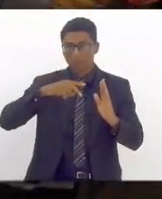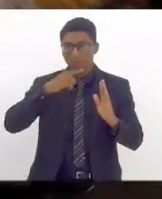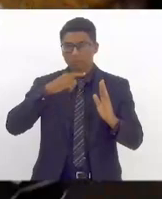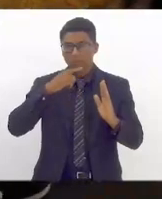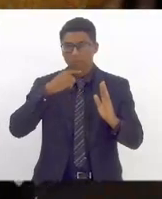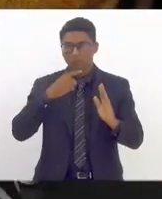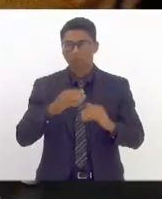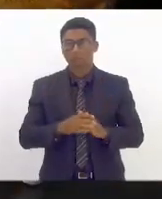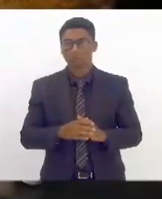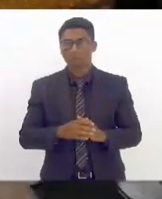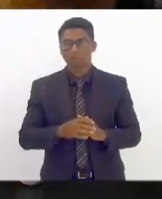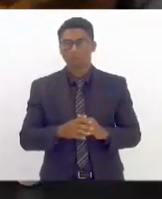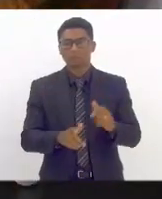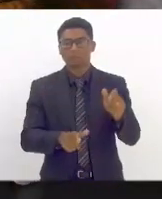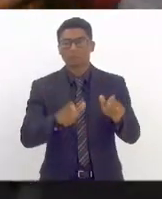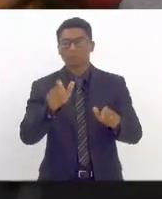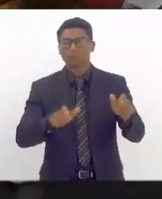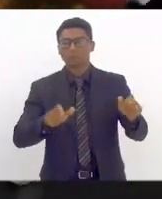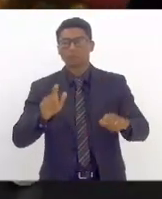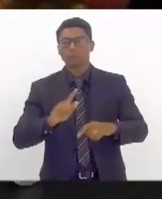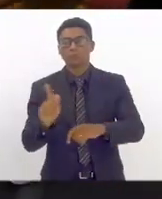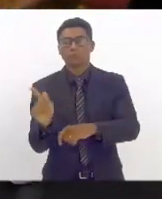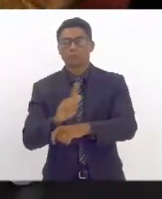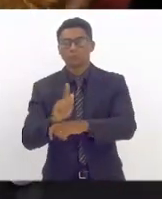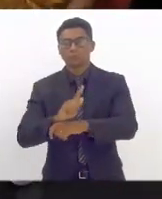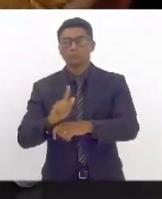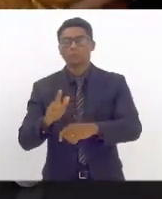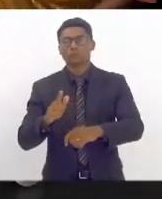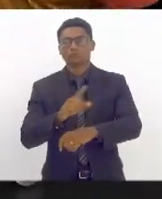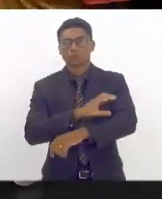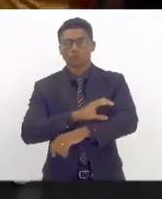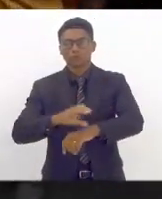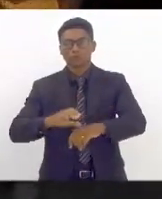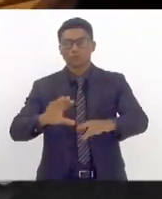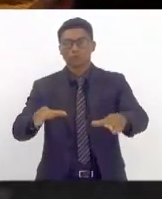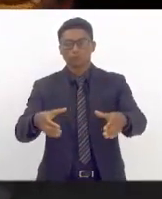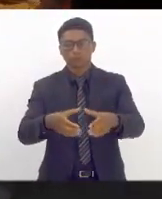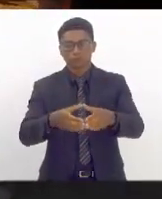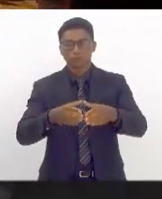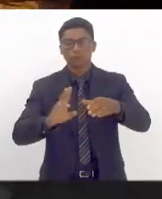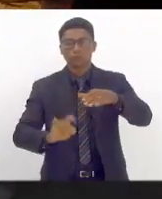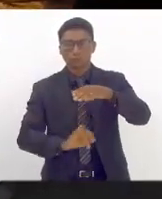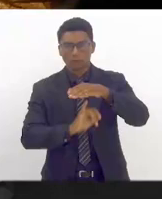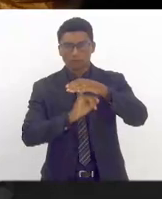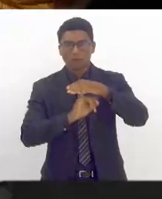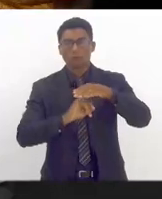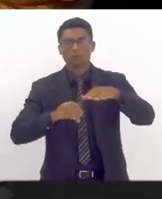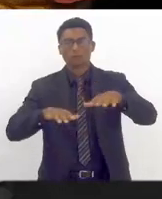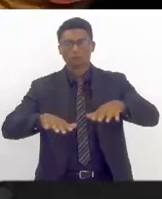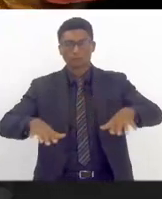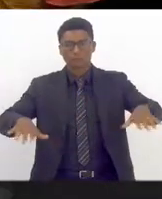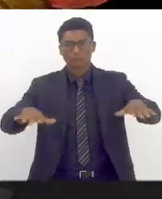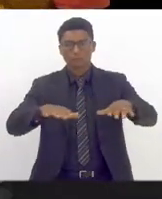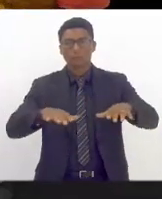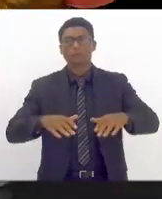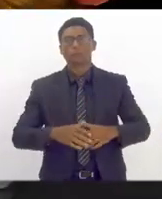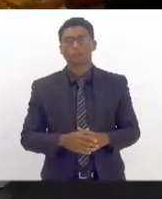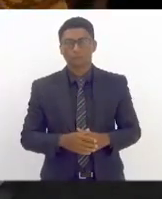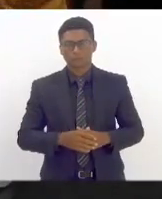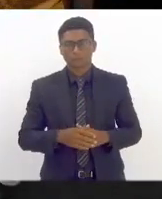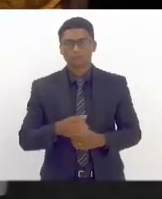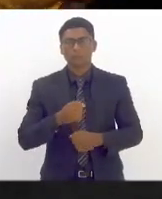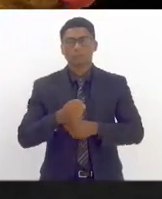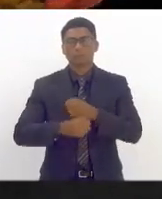os agentes e gestores culturais grupos coletivos instituições contempladas no Diploma elonê das tuas